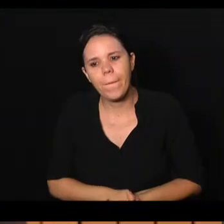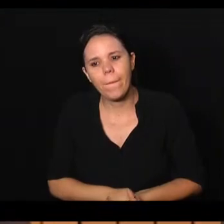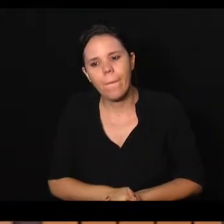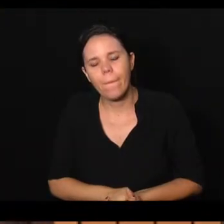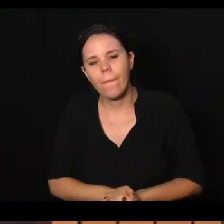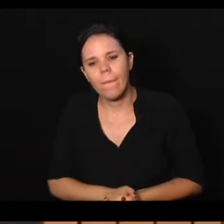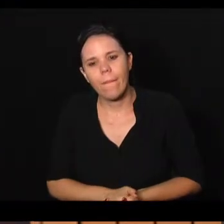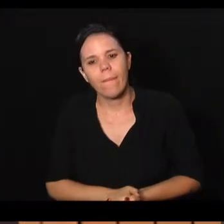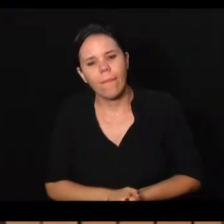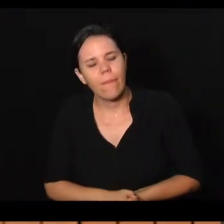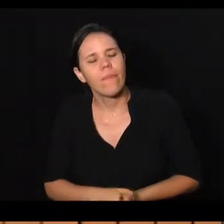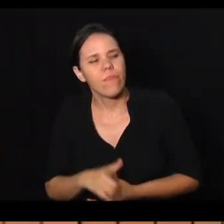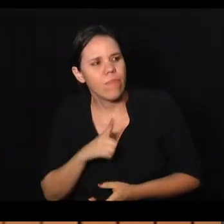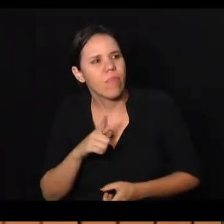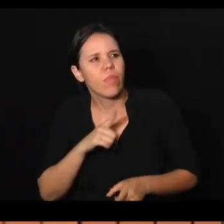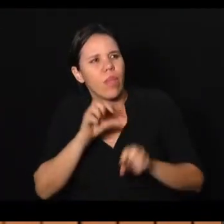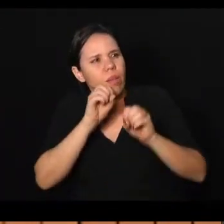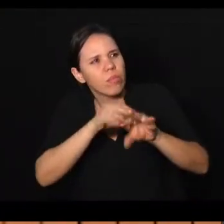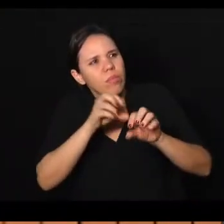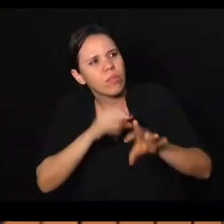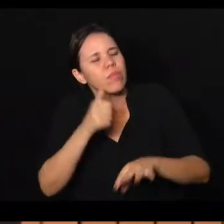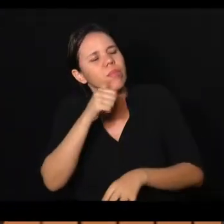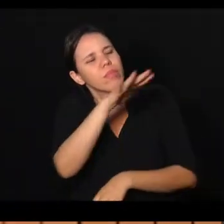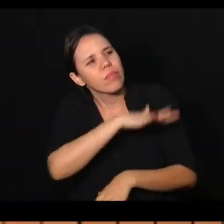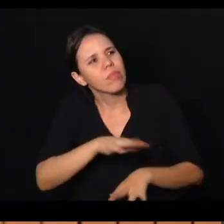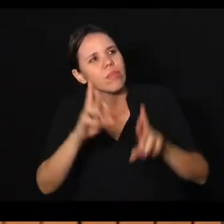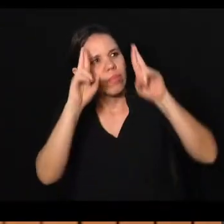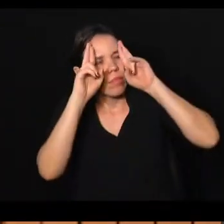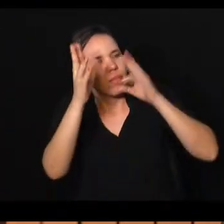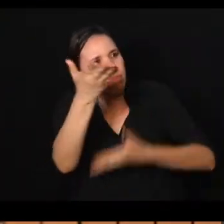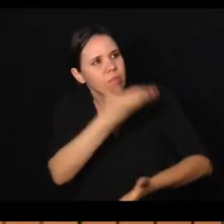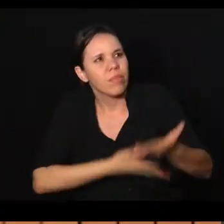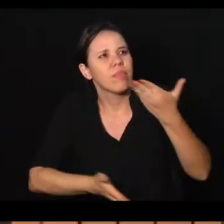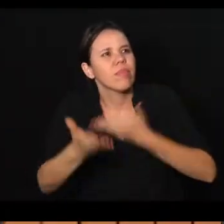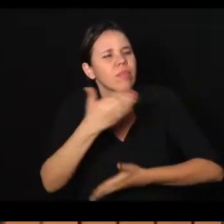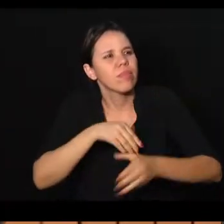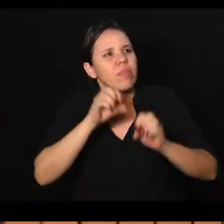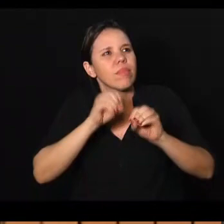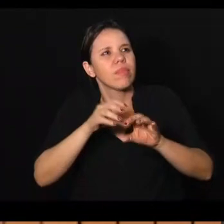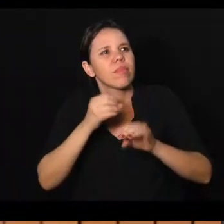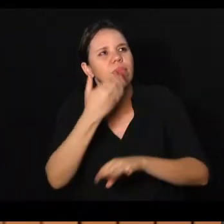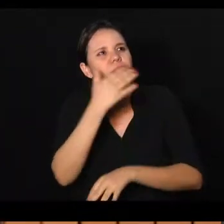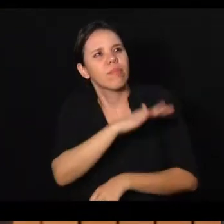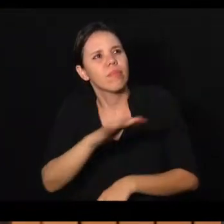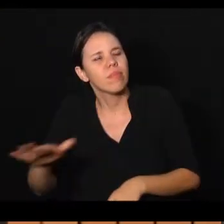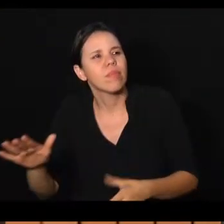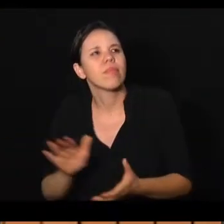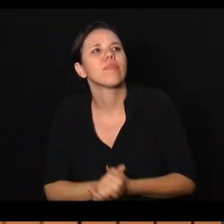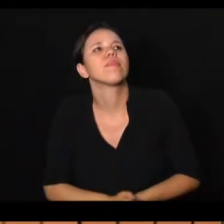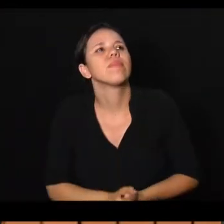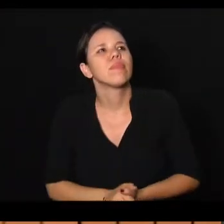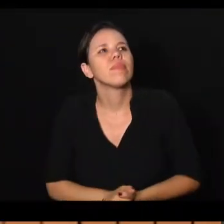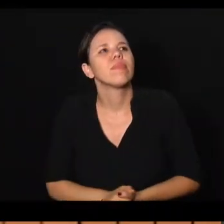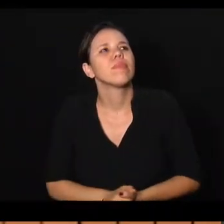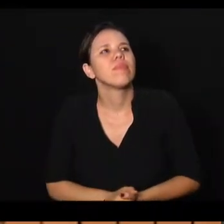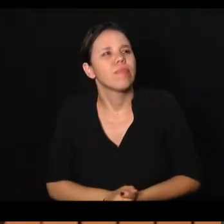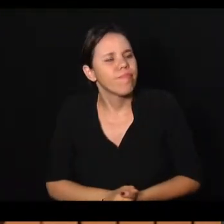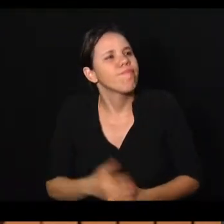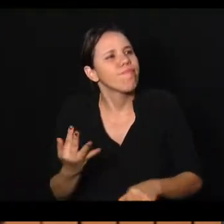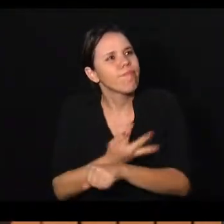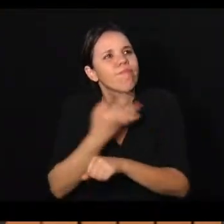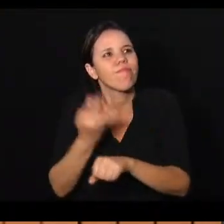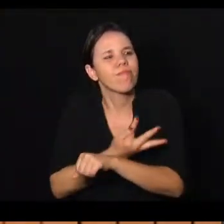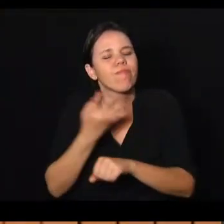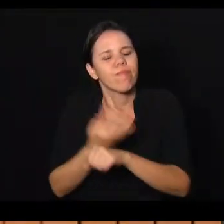Nós vamos ter que ensinar as crianças a se respeitar. Nós vamos ter que ensinar as crianças a se